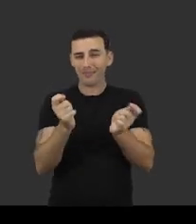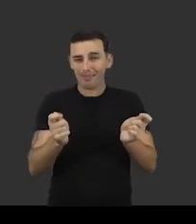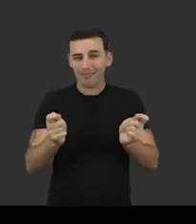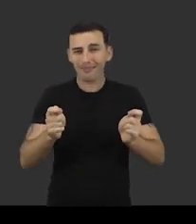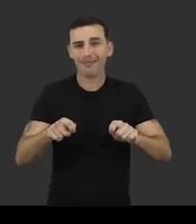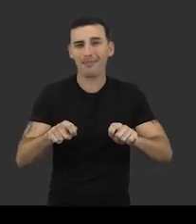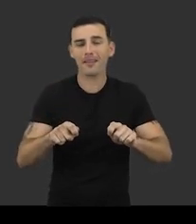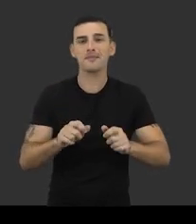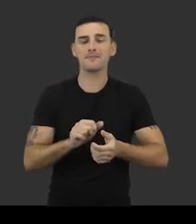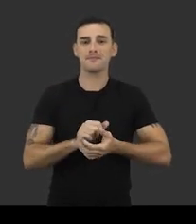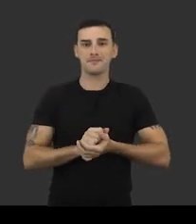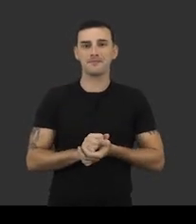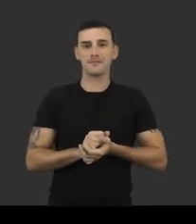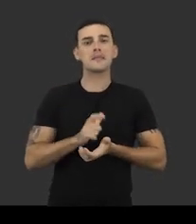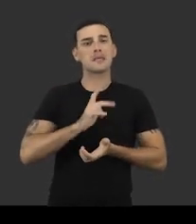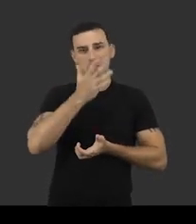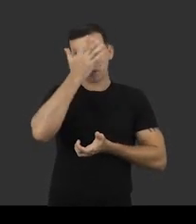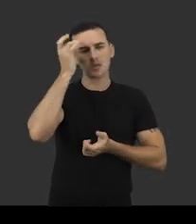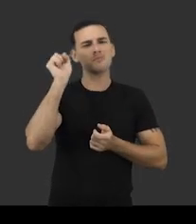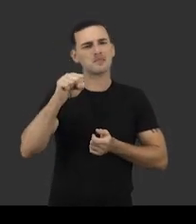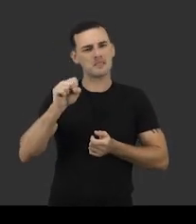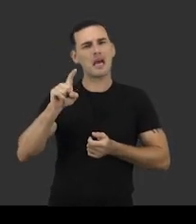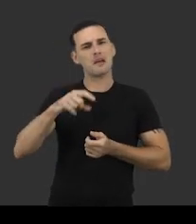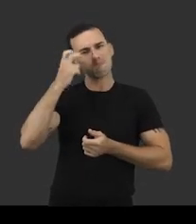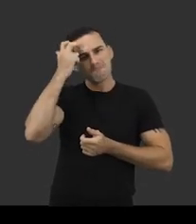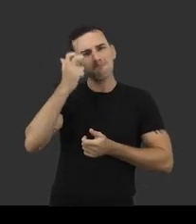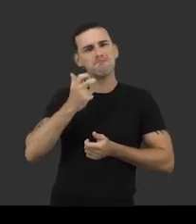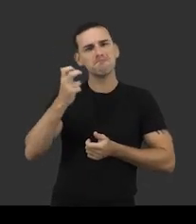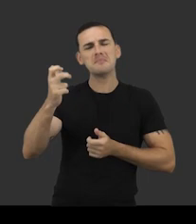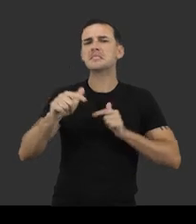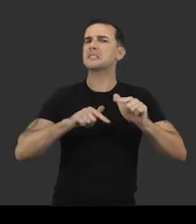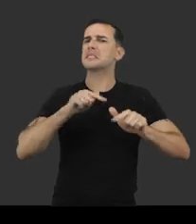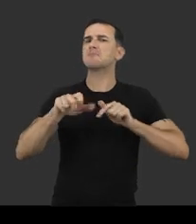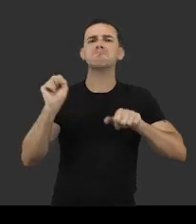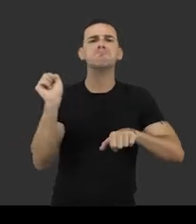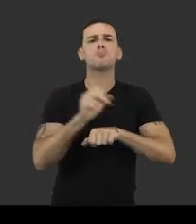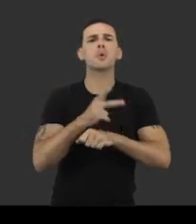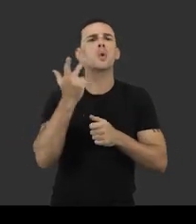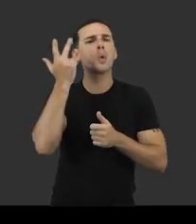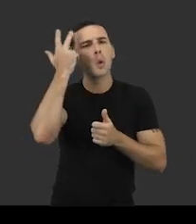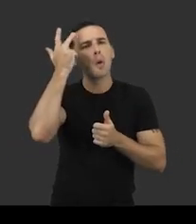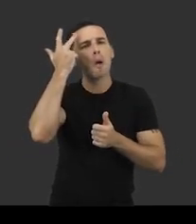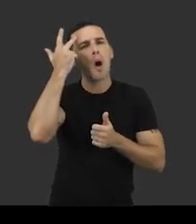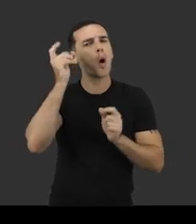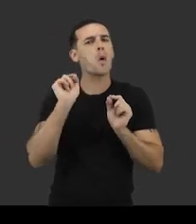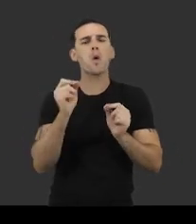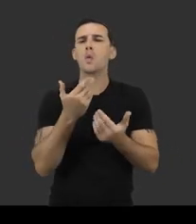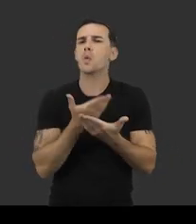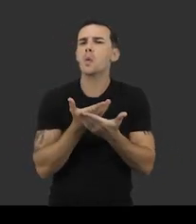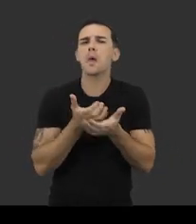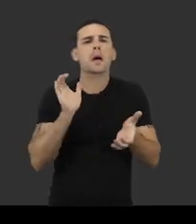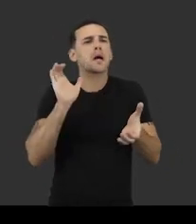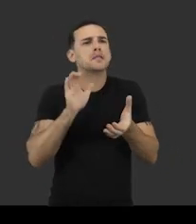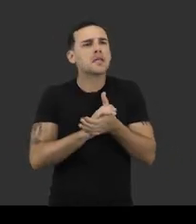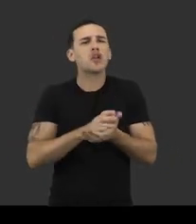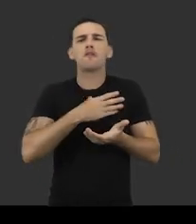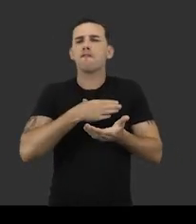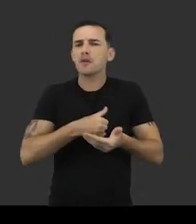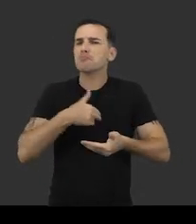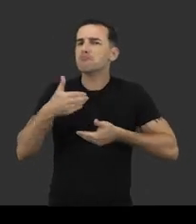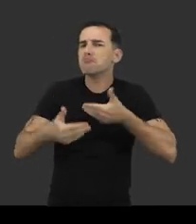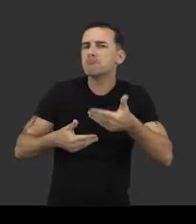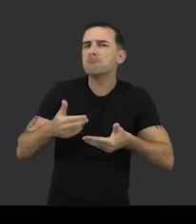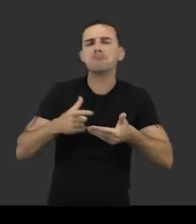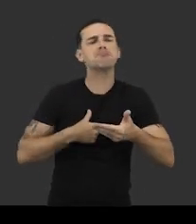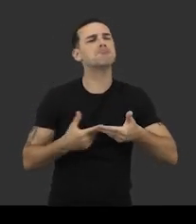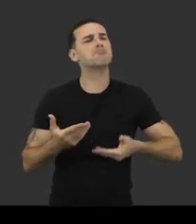assim, que são bastante inteligentes, que estão no mercado de trabalho, que estão estudando, casando, tendo filhos,